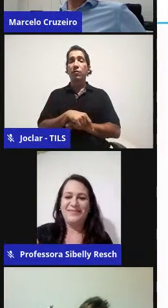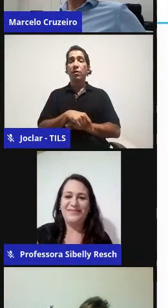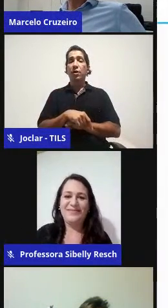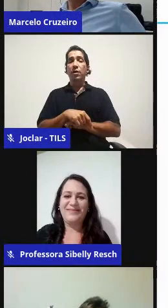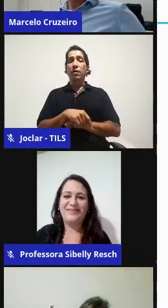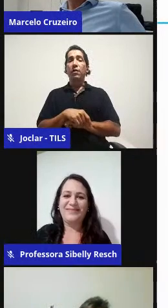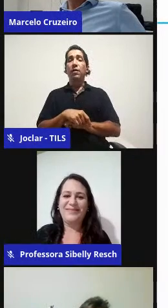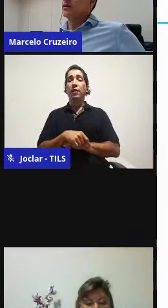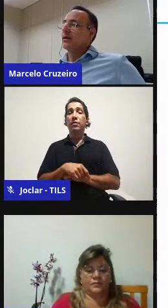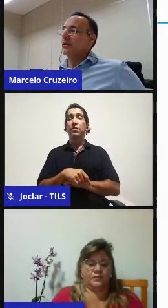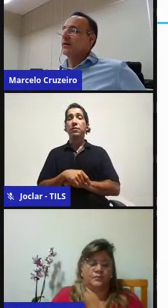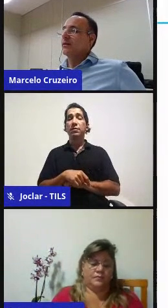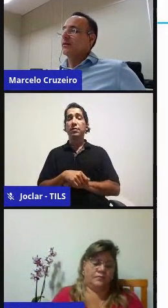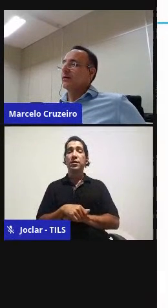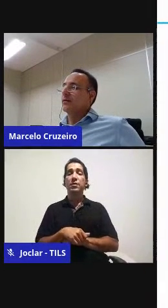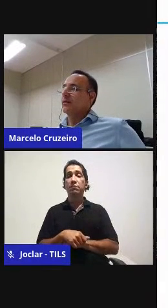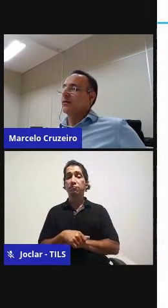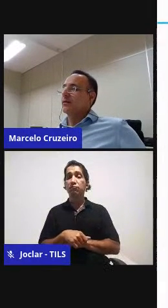para mostrar, ó,